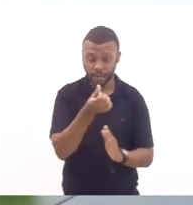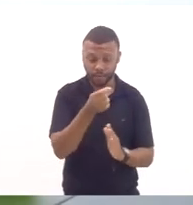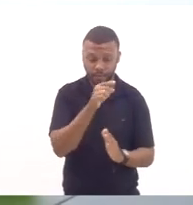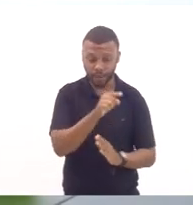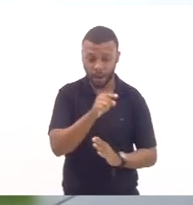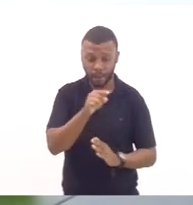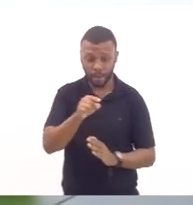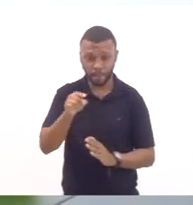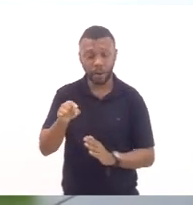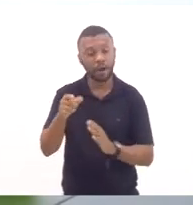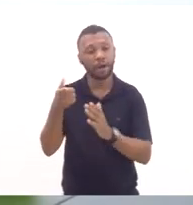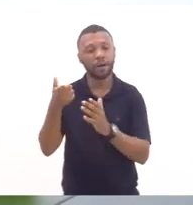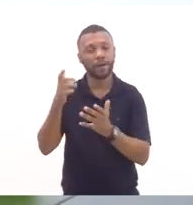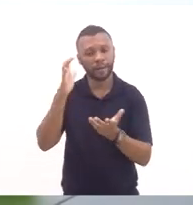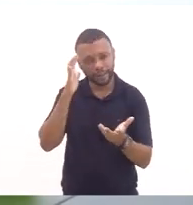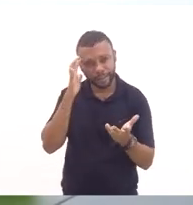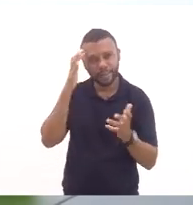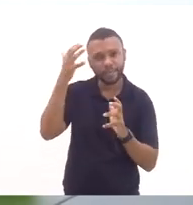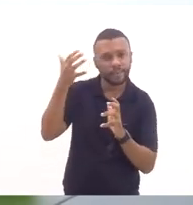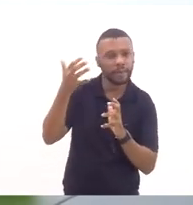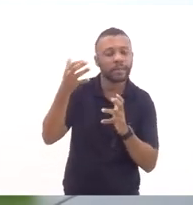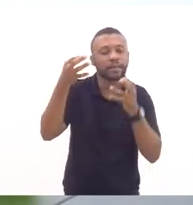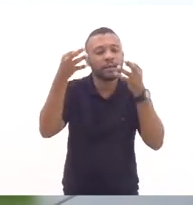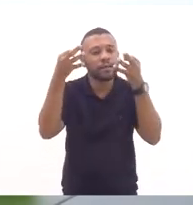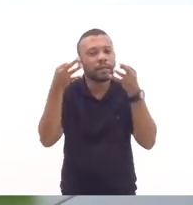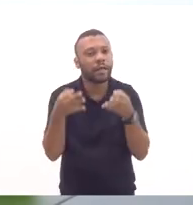definem exatamente